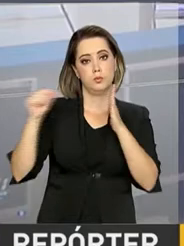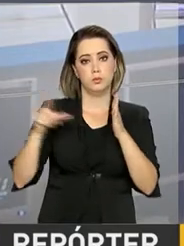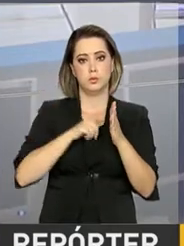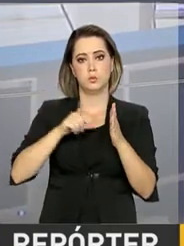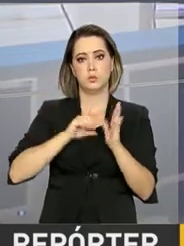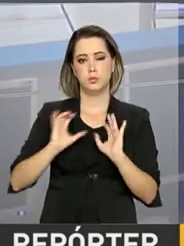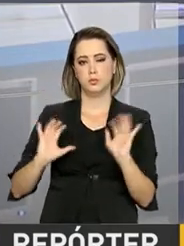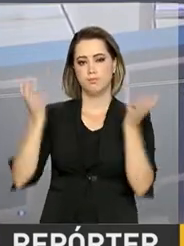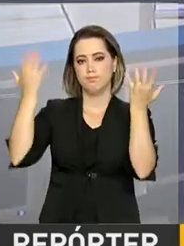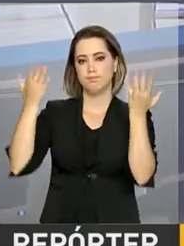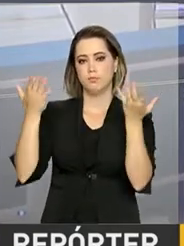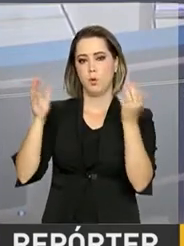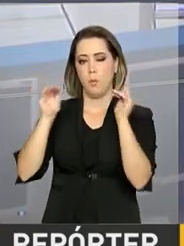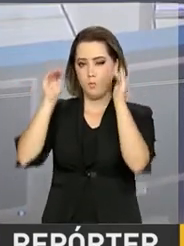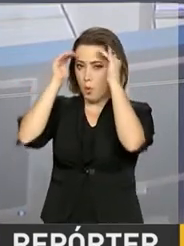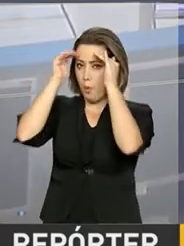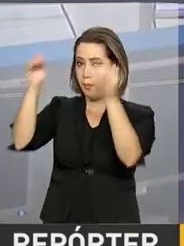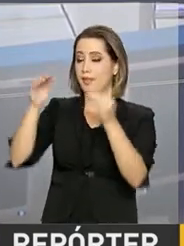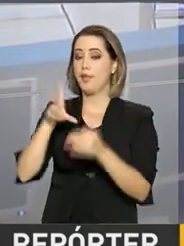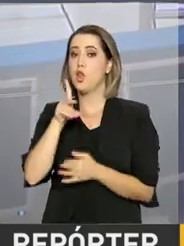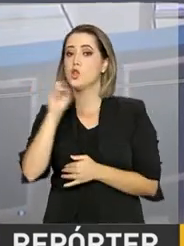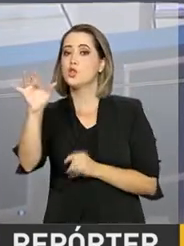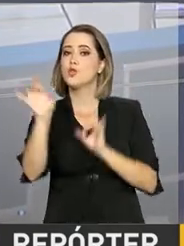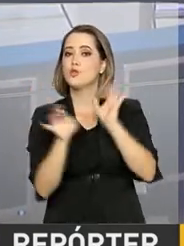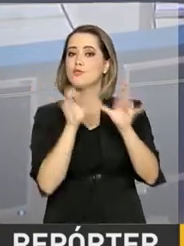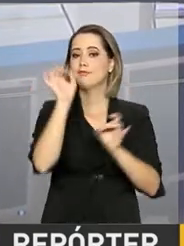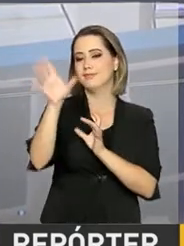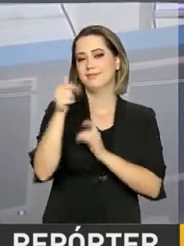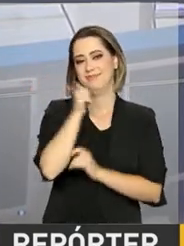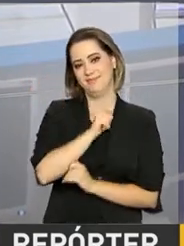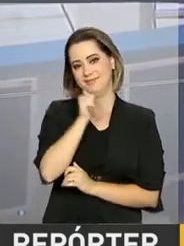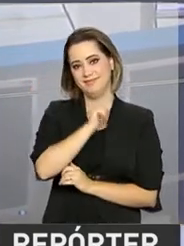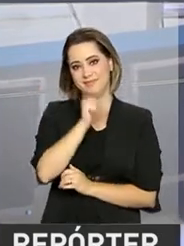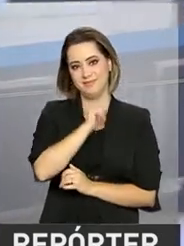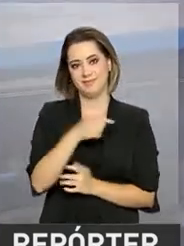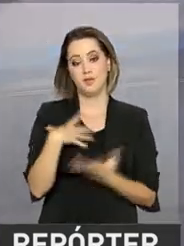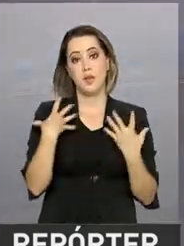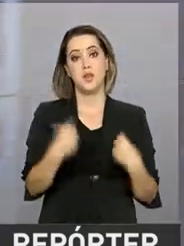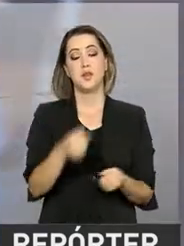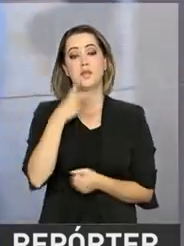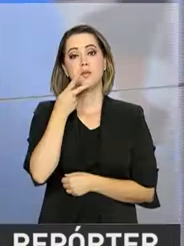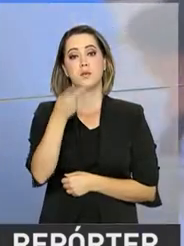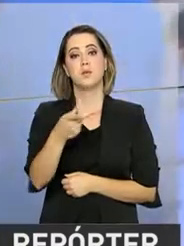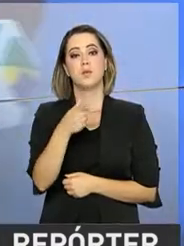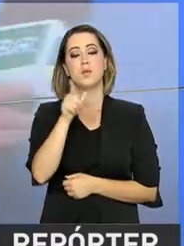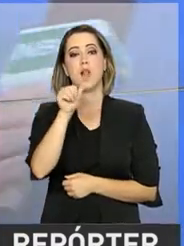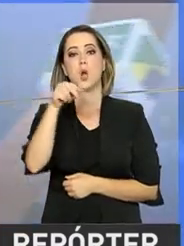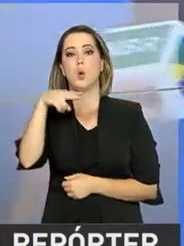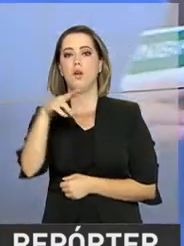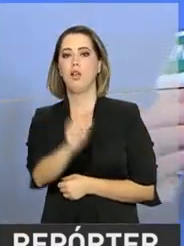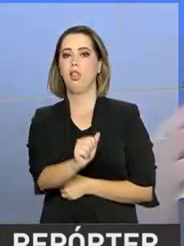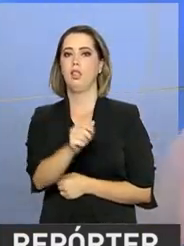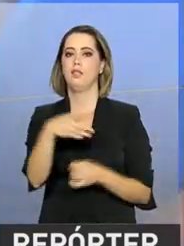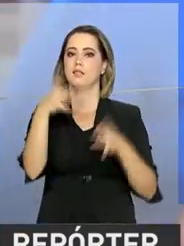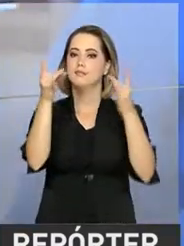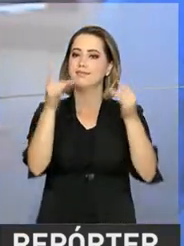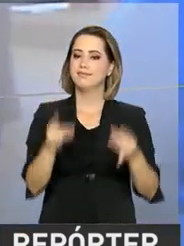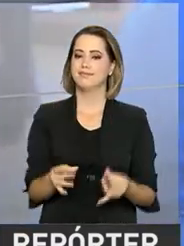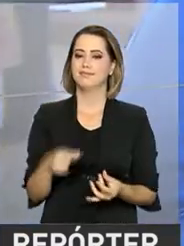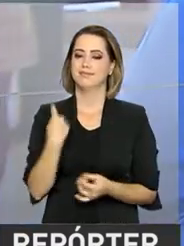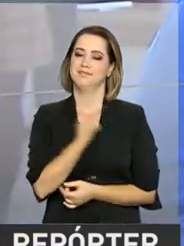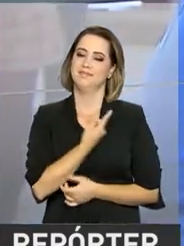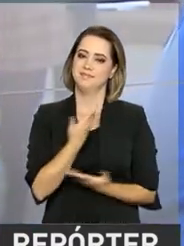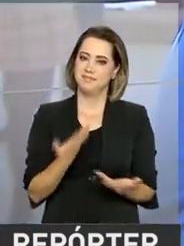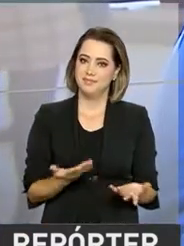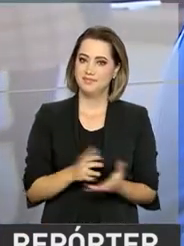do Planalto, tem comemoração em homenagem ao Dia Internacional da Mulher. Nós vamos então falar com a repórter Luana Karen, que traz os detalhes para